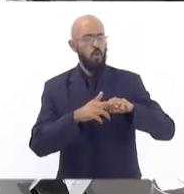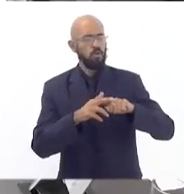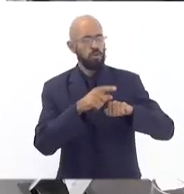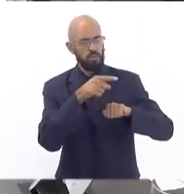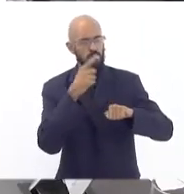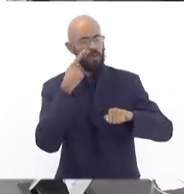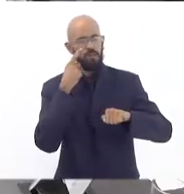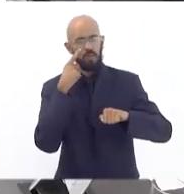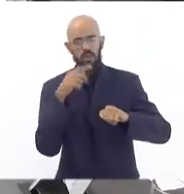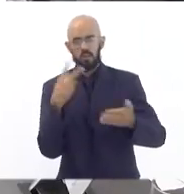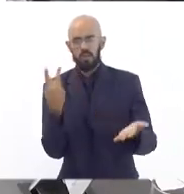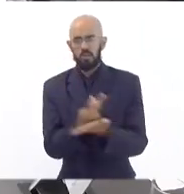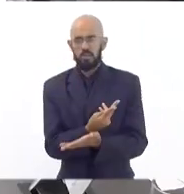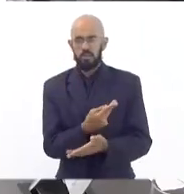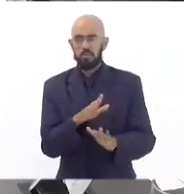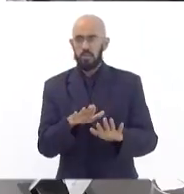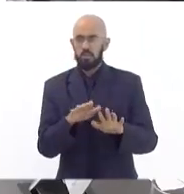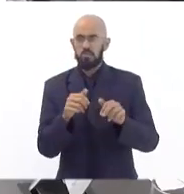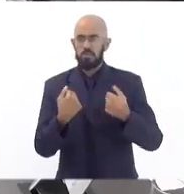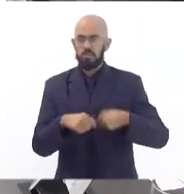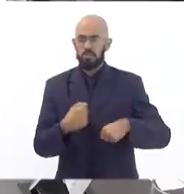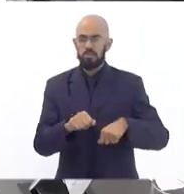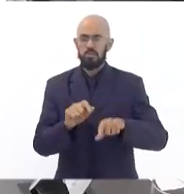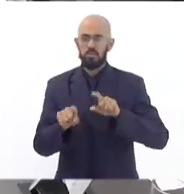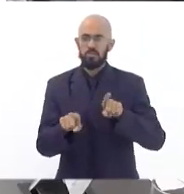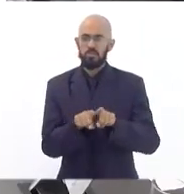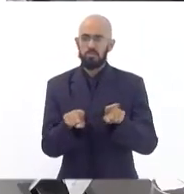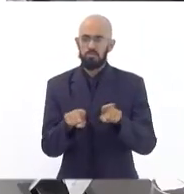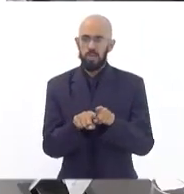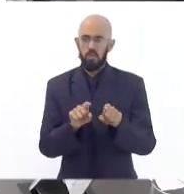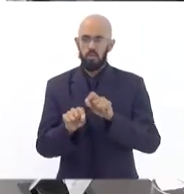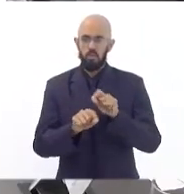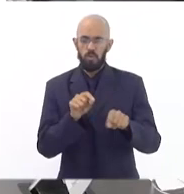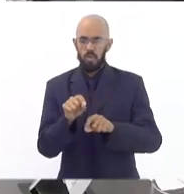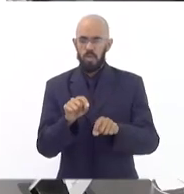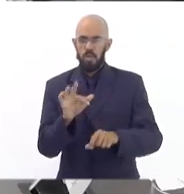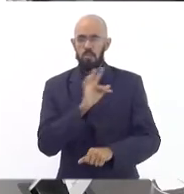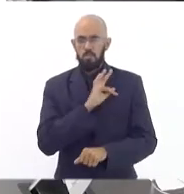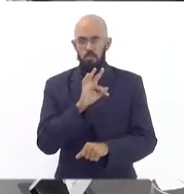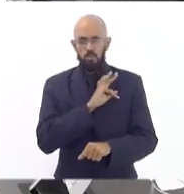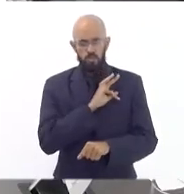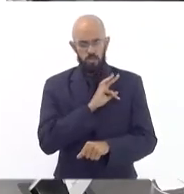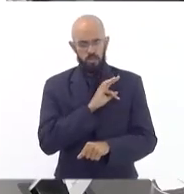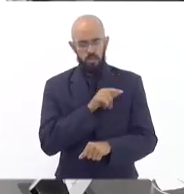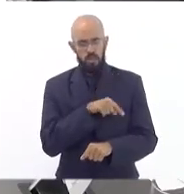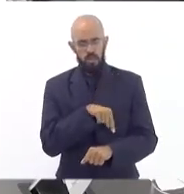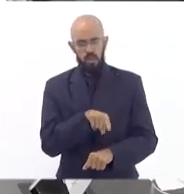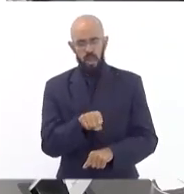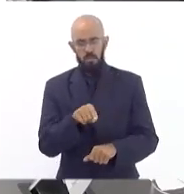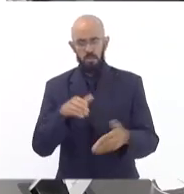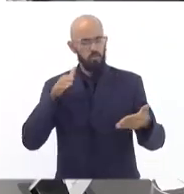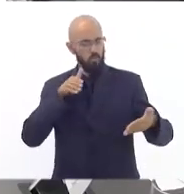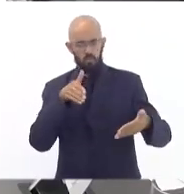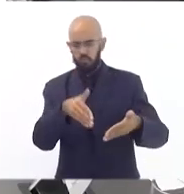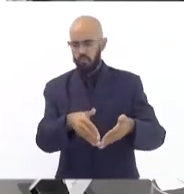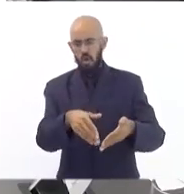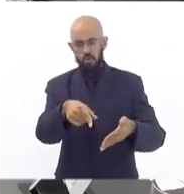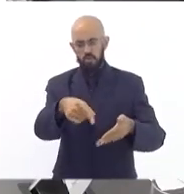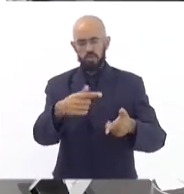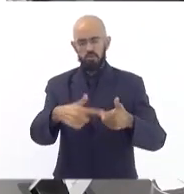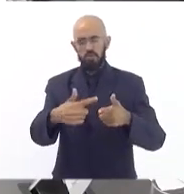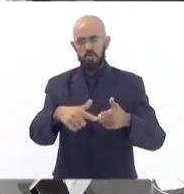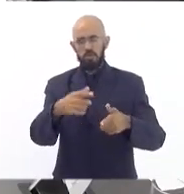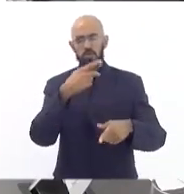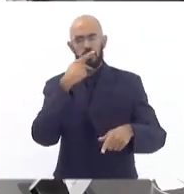agora é preciso sim que as forças de seguranças vem intervir diretamente nessa questão porque dizer que é o